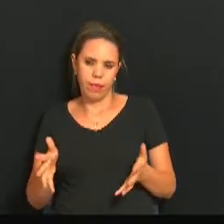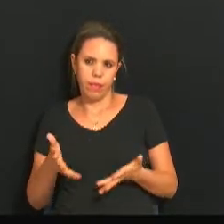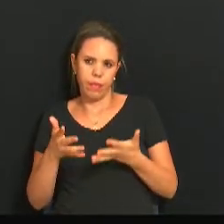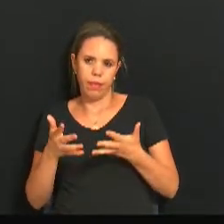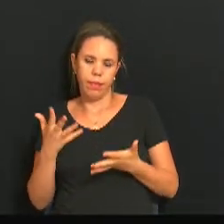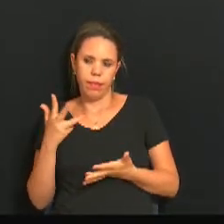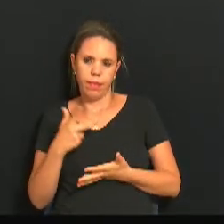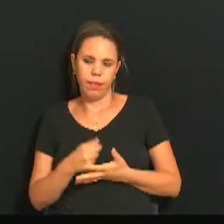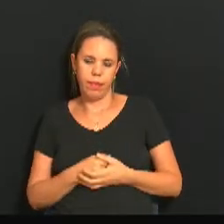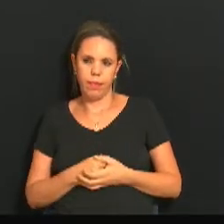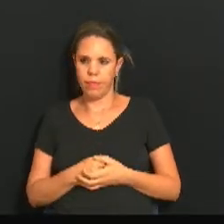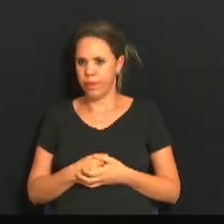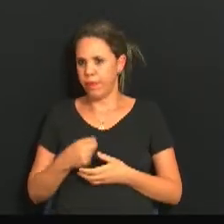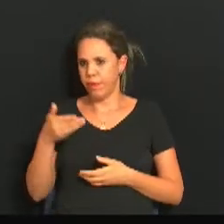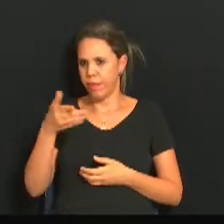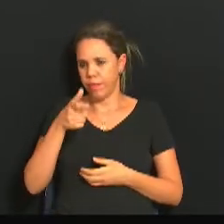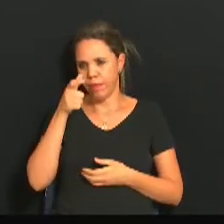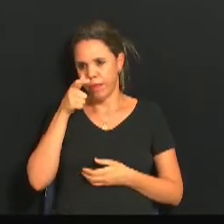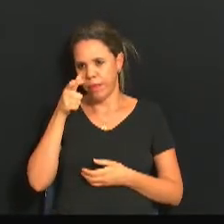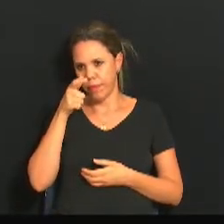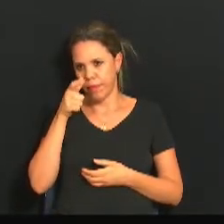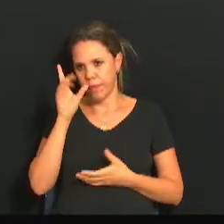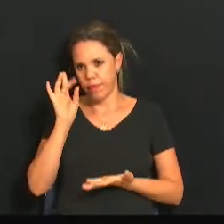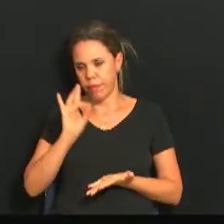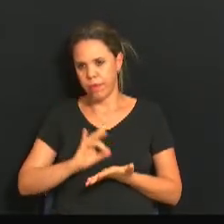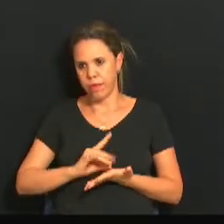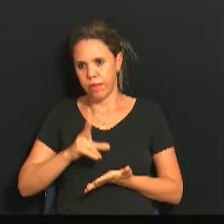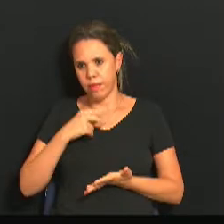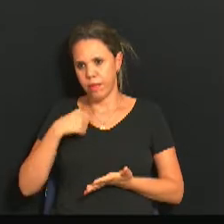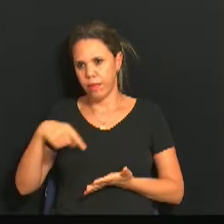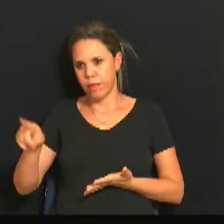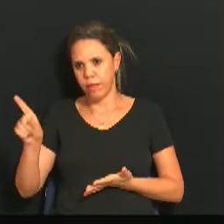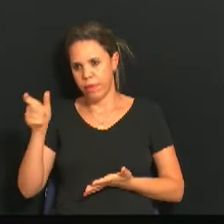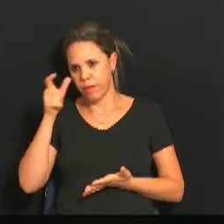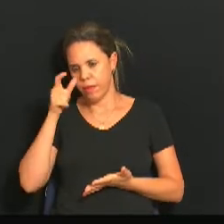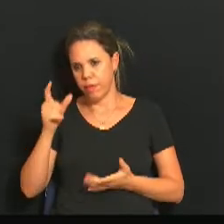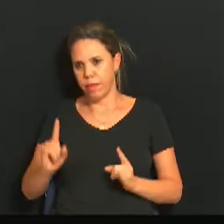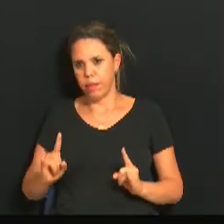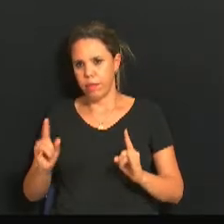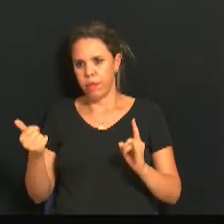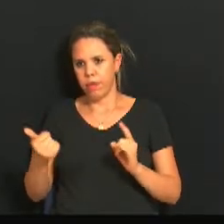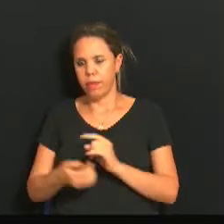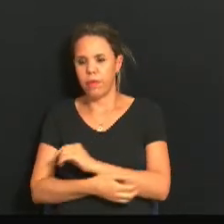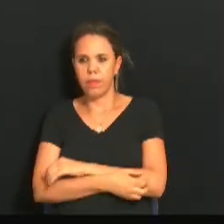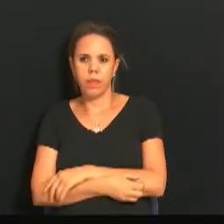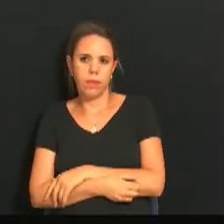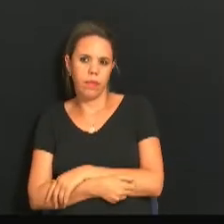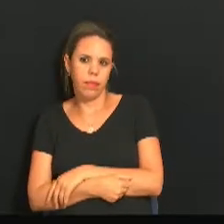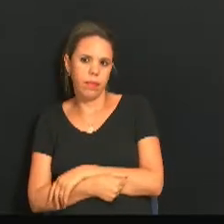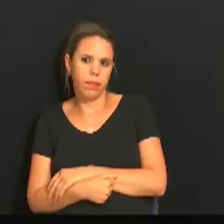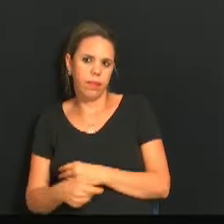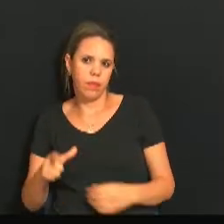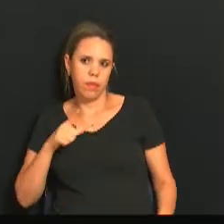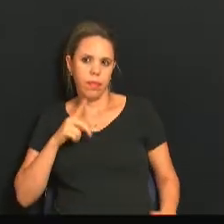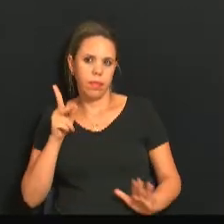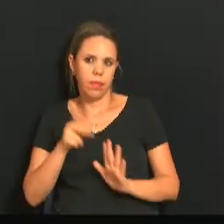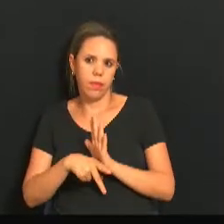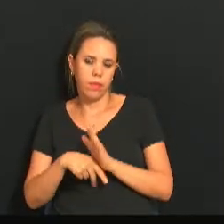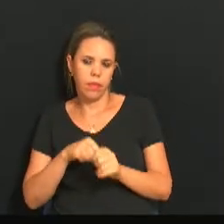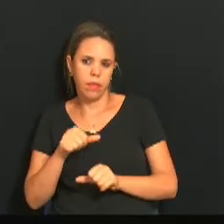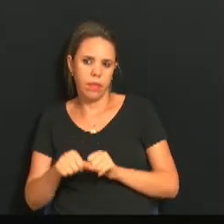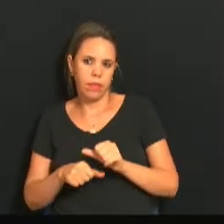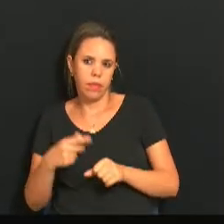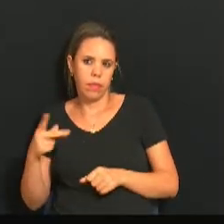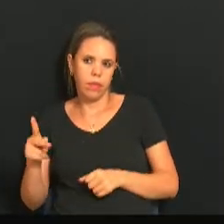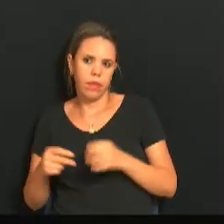bonita eu passei lá e sincera eu vou lá aquele Barracão primeiro Barracão que nós temos um projeto de restauração